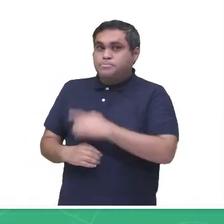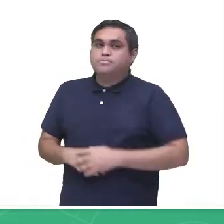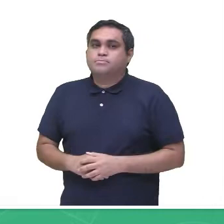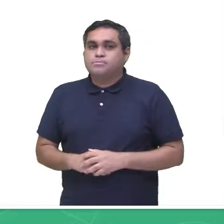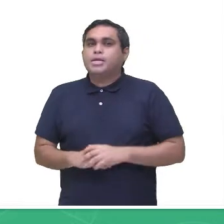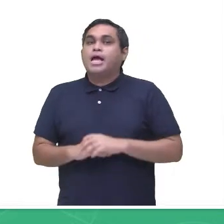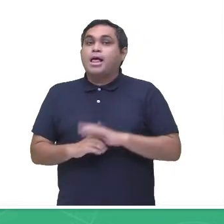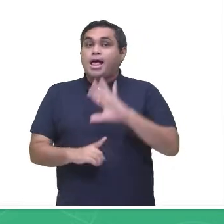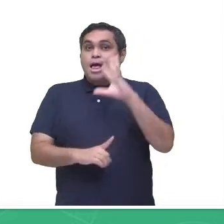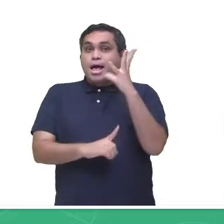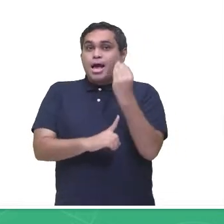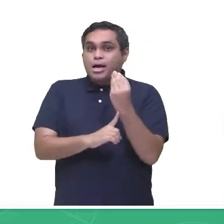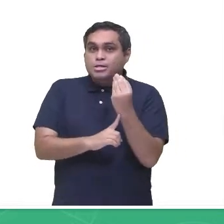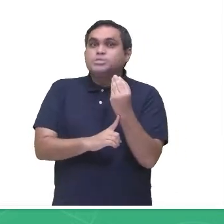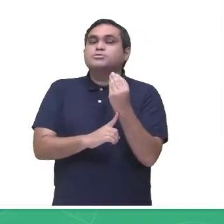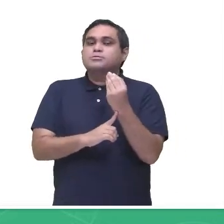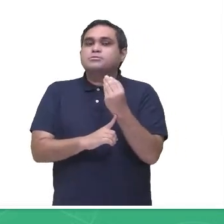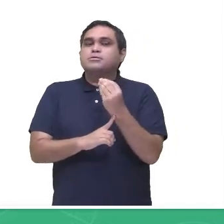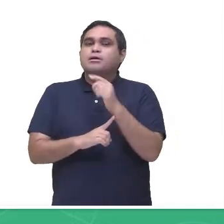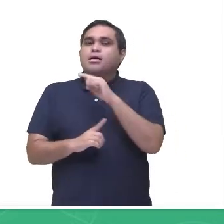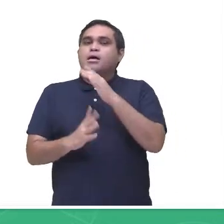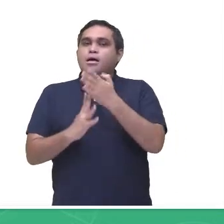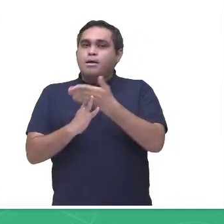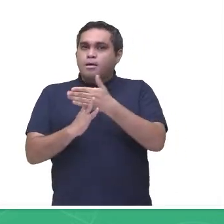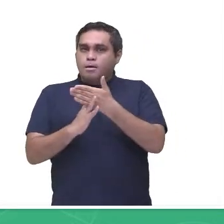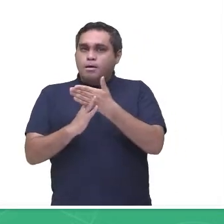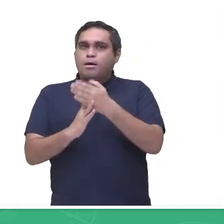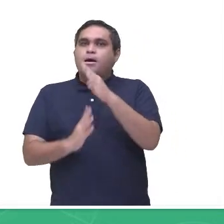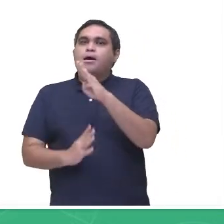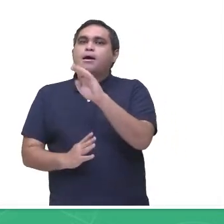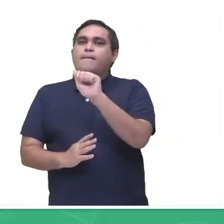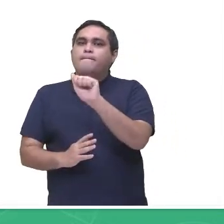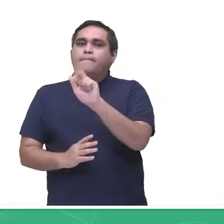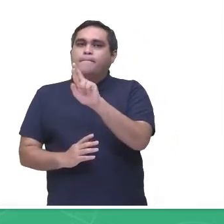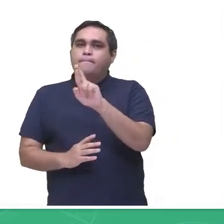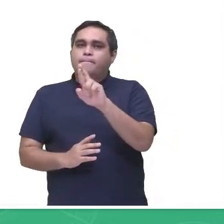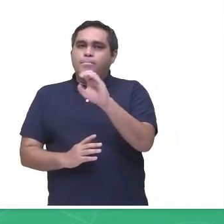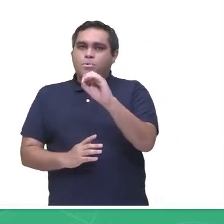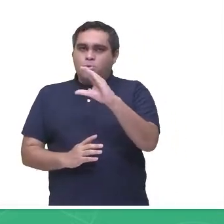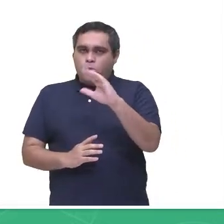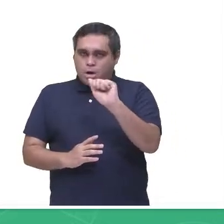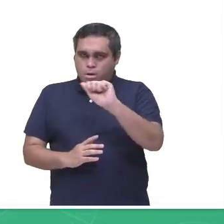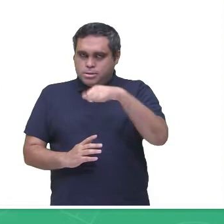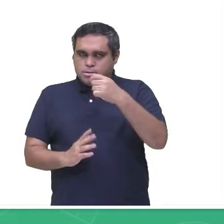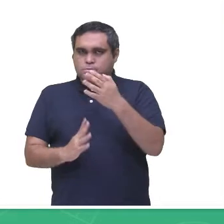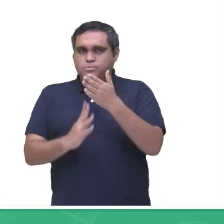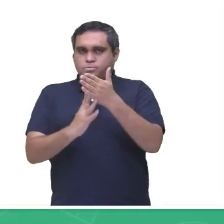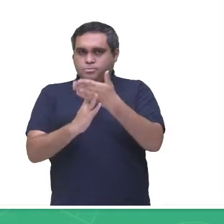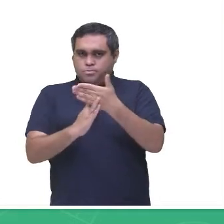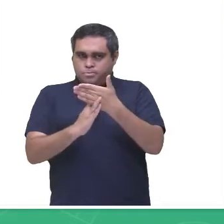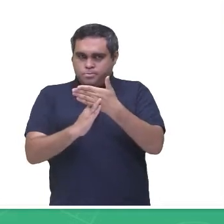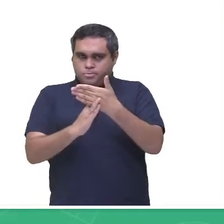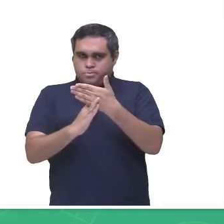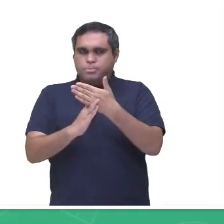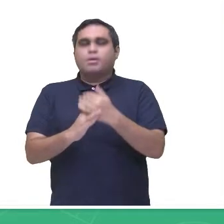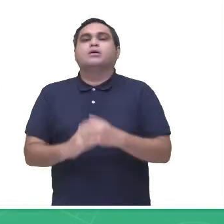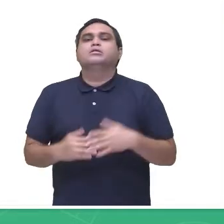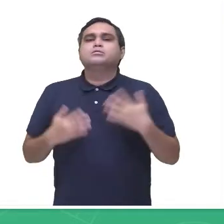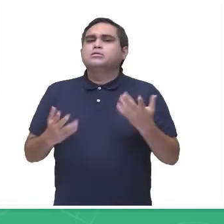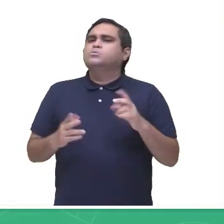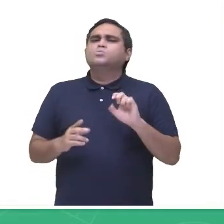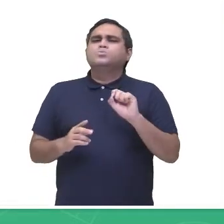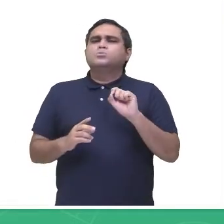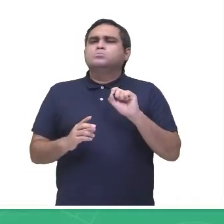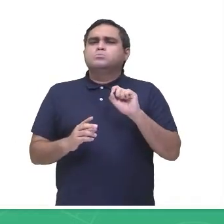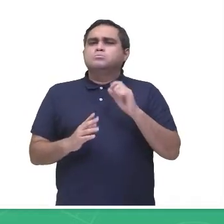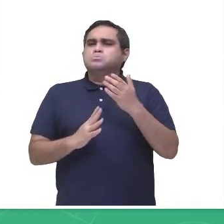aula 74, arte barroca, tá? Então, vamos falar o quê? Primeiro, vamos conceituar o que seria a arte barroca.